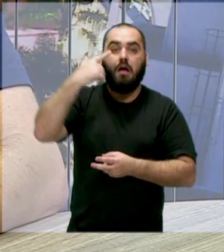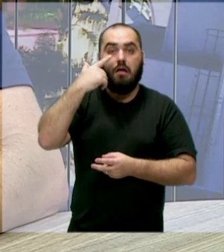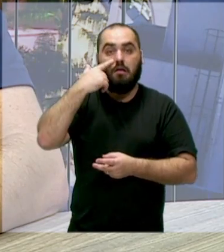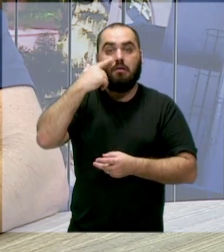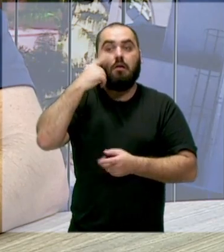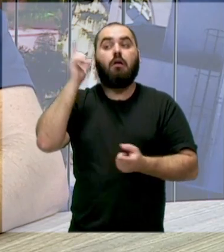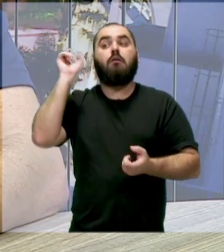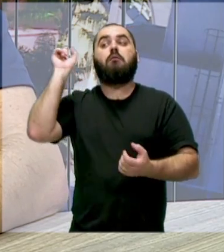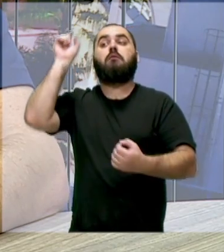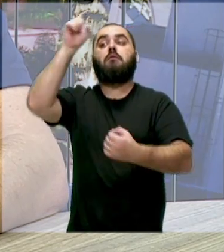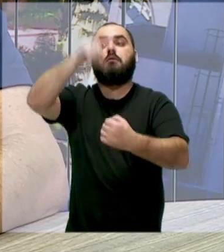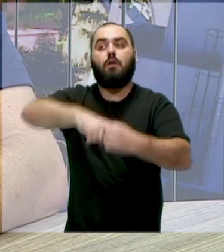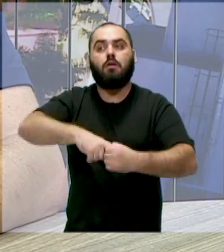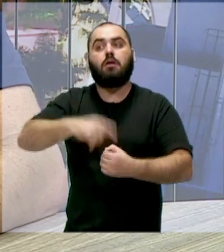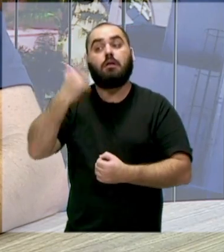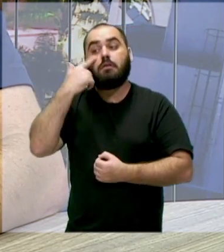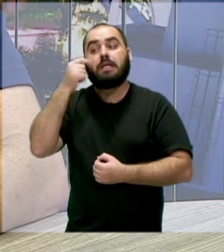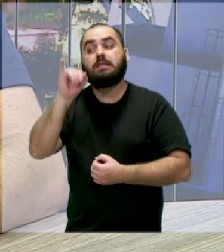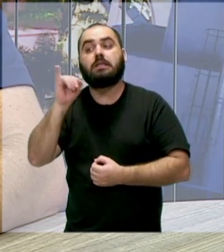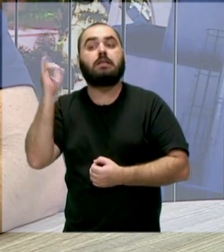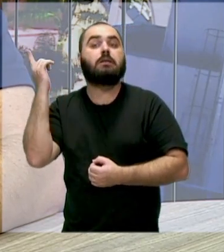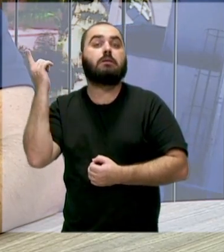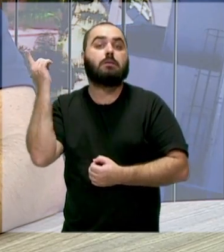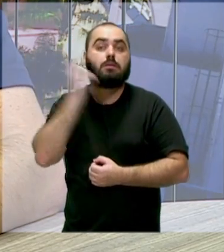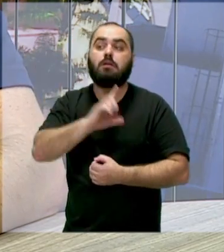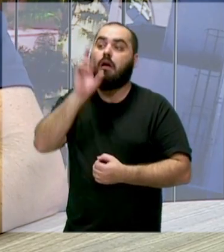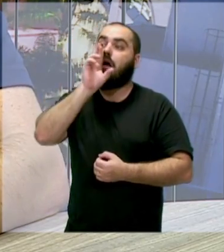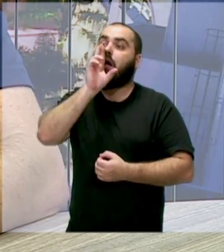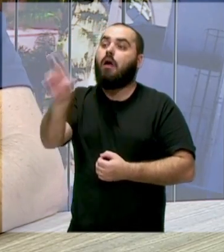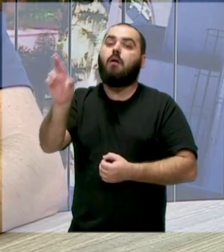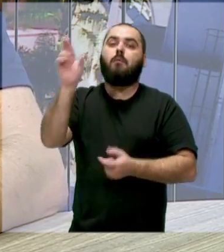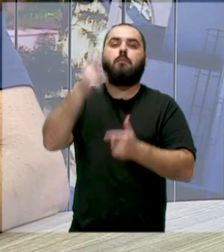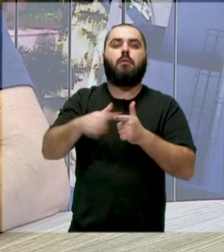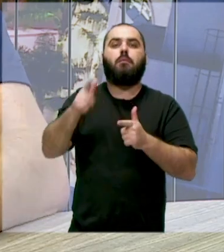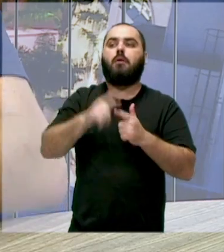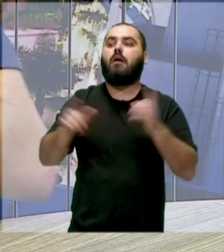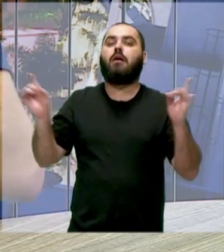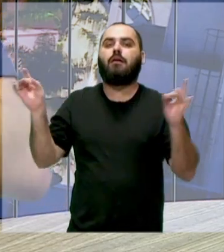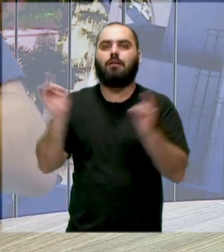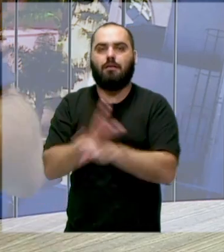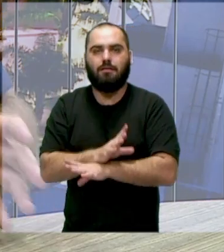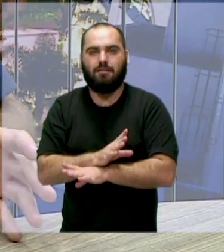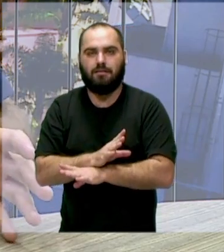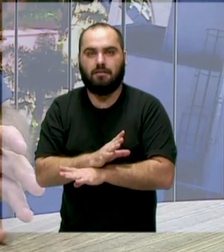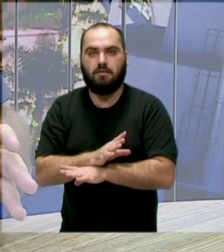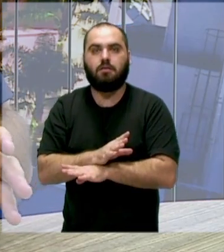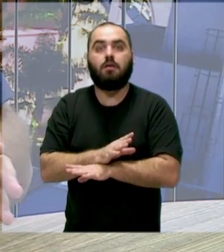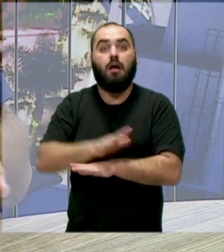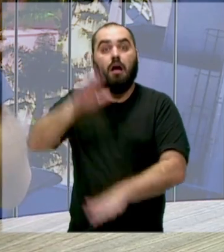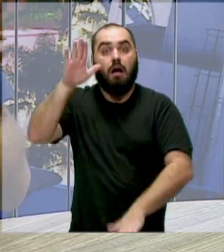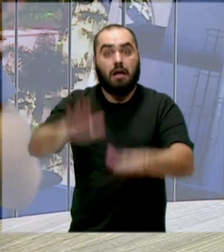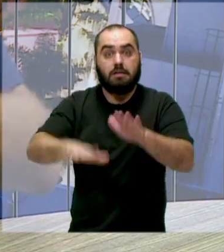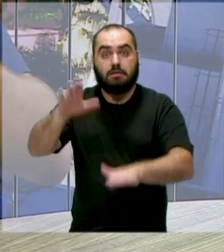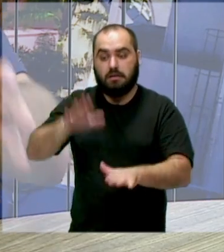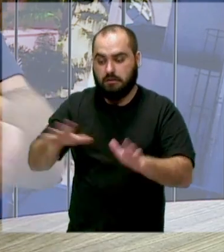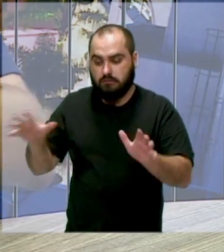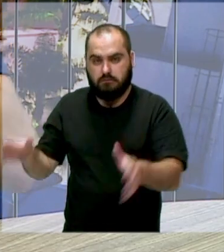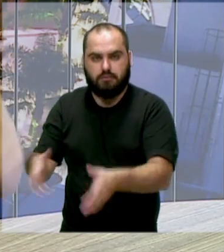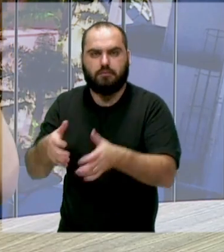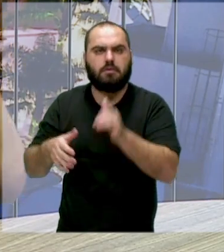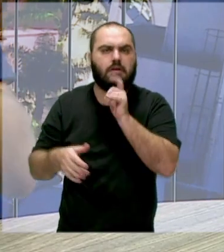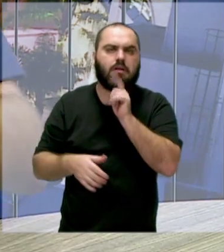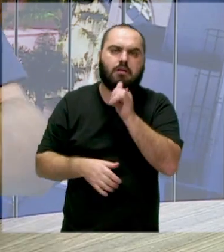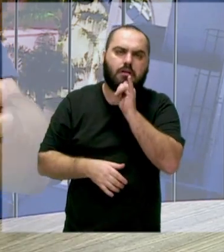medidas de contenção daquele foco. E muitas vezes a gente recolhe até o depósito. Se é uma lata,